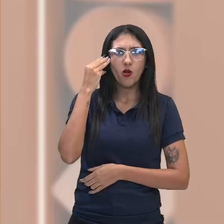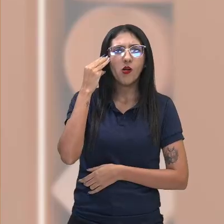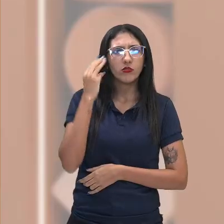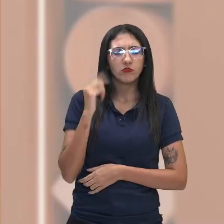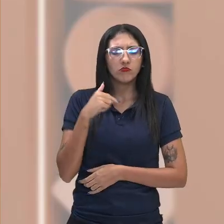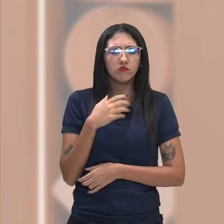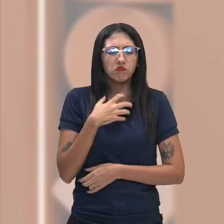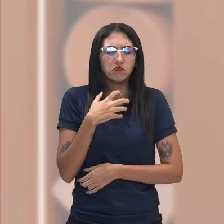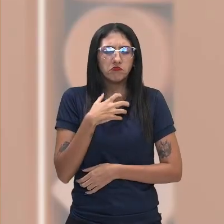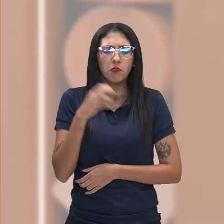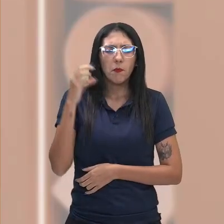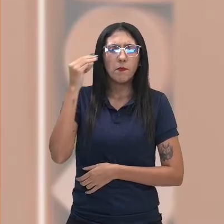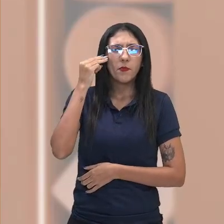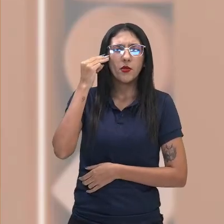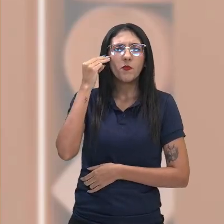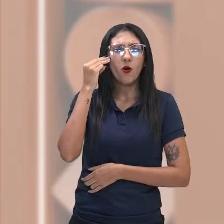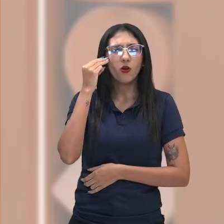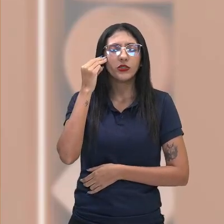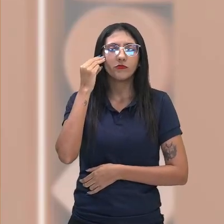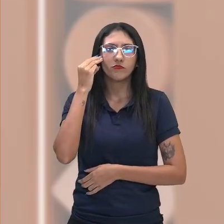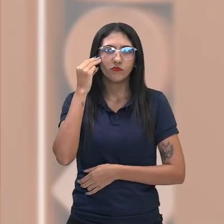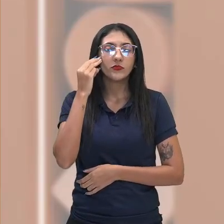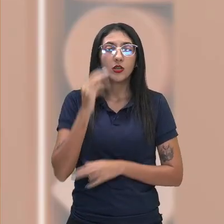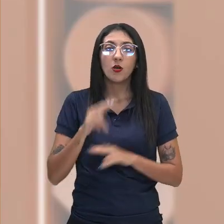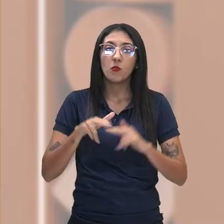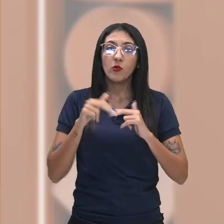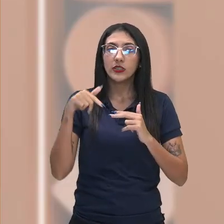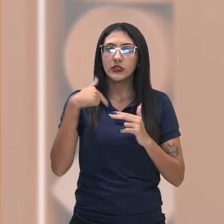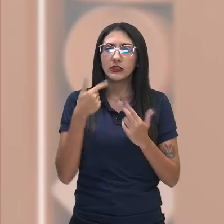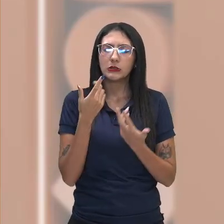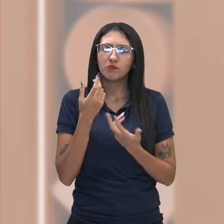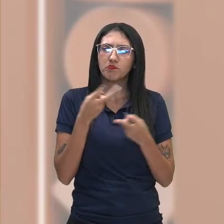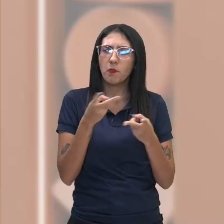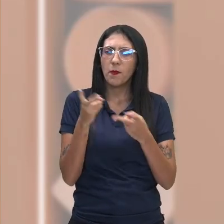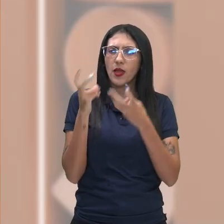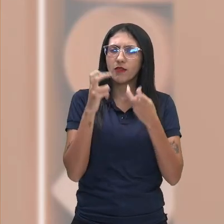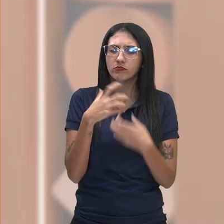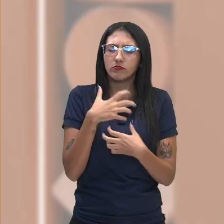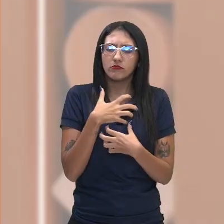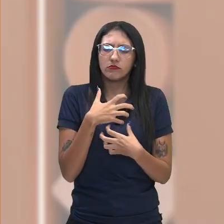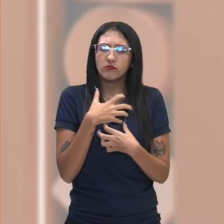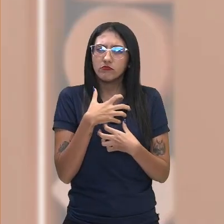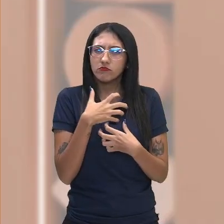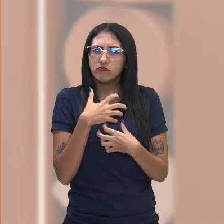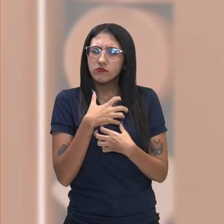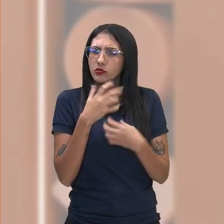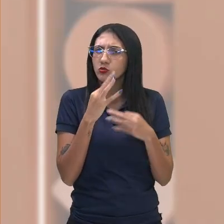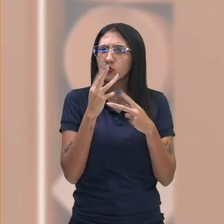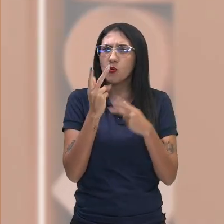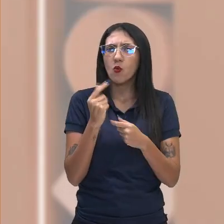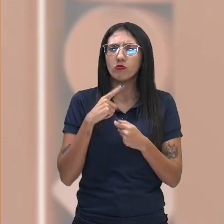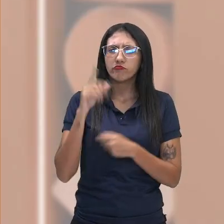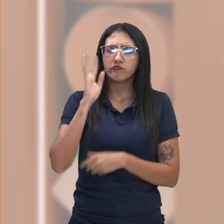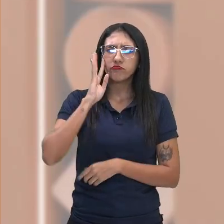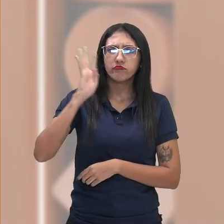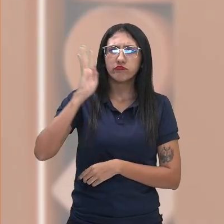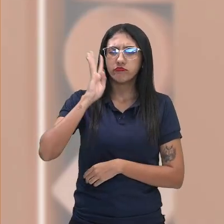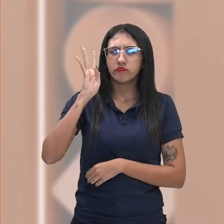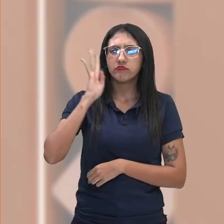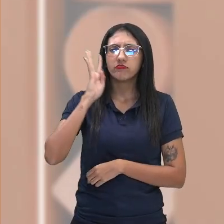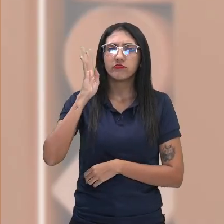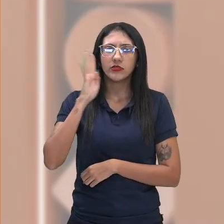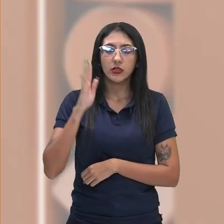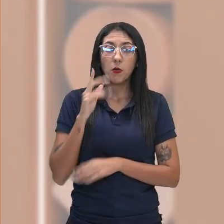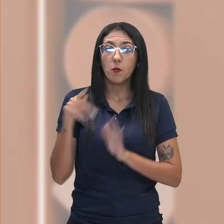sua memória, e você grava as sensações, né? Aquilo que realmente a